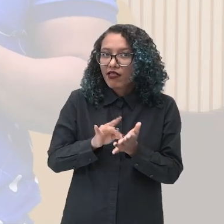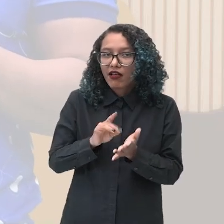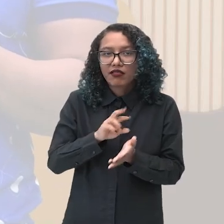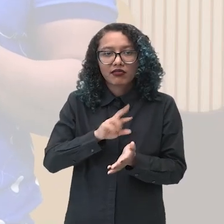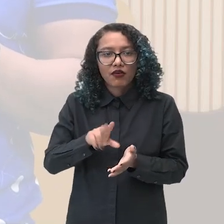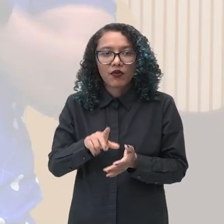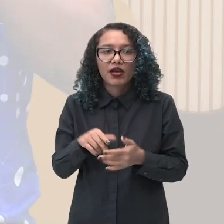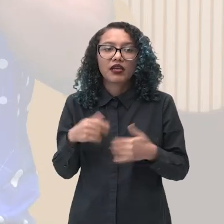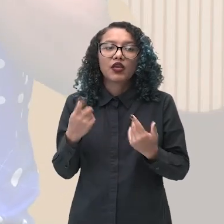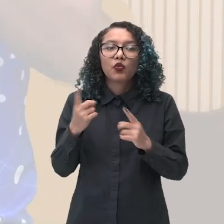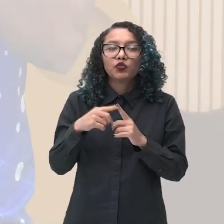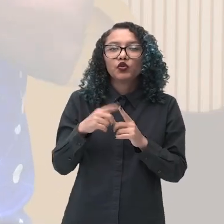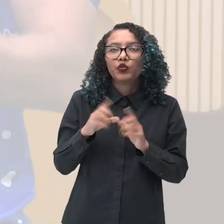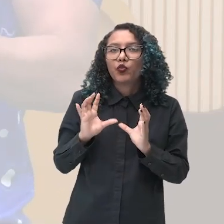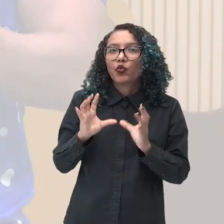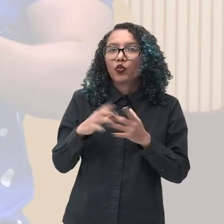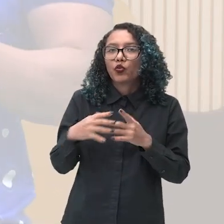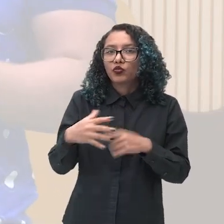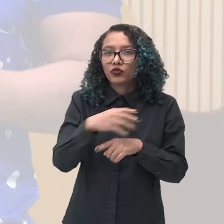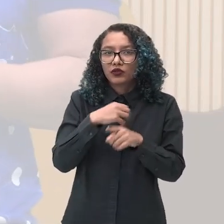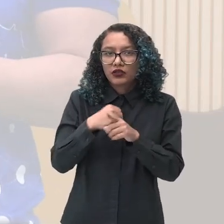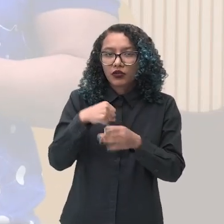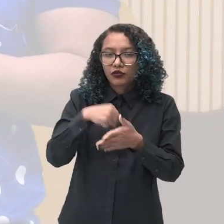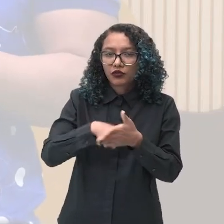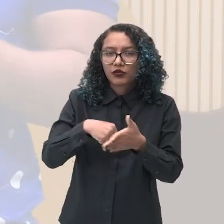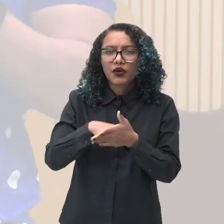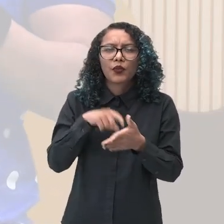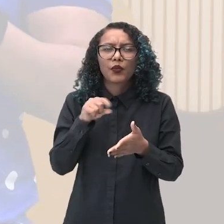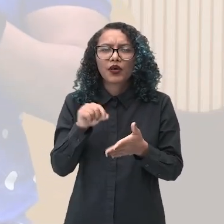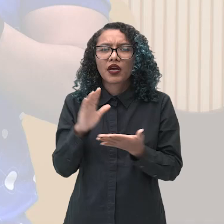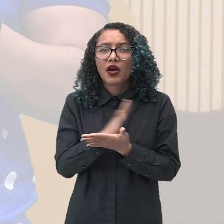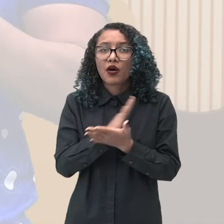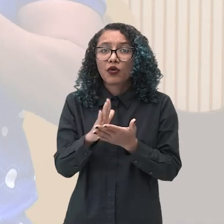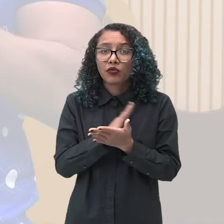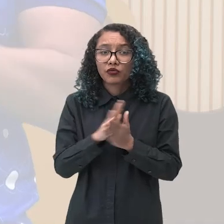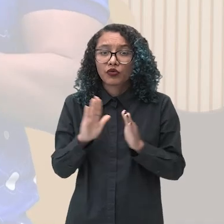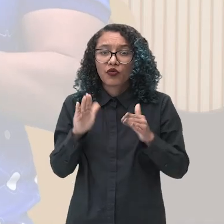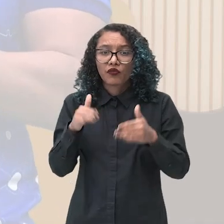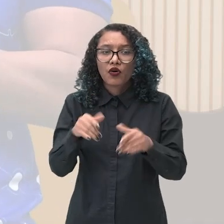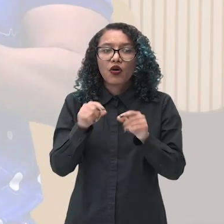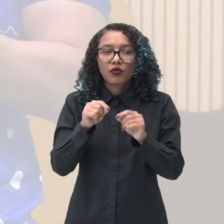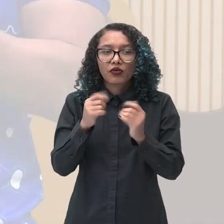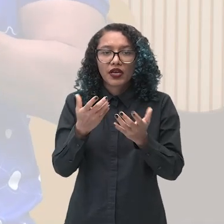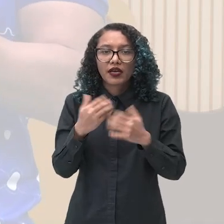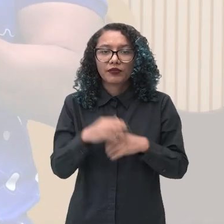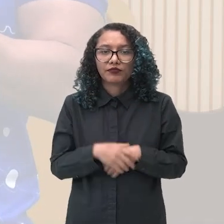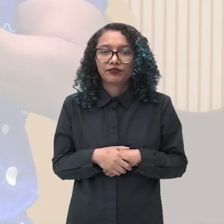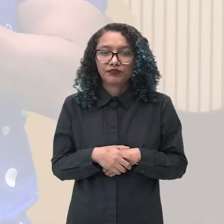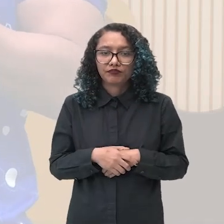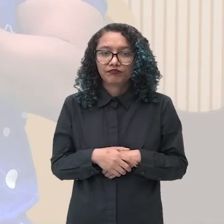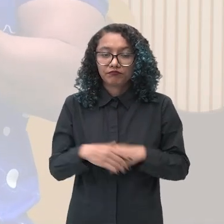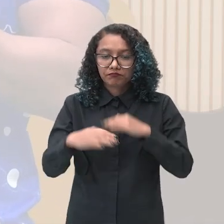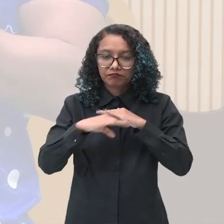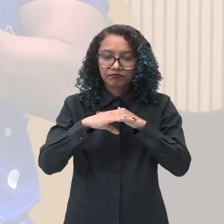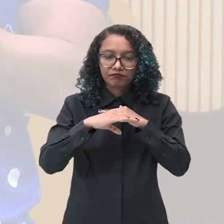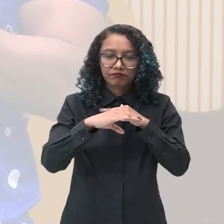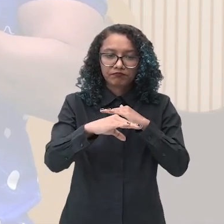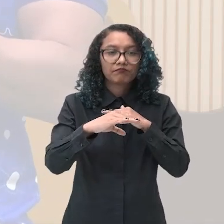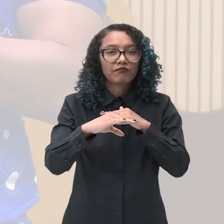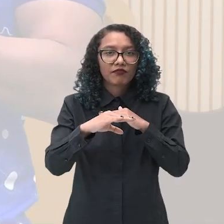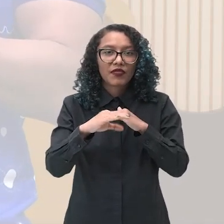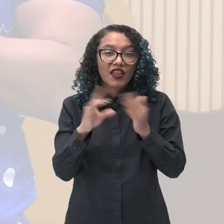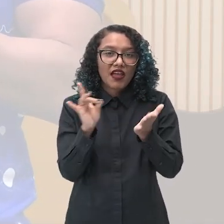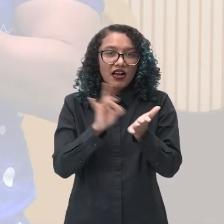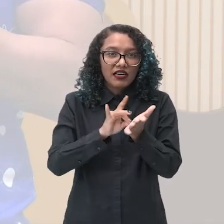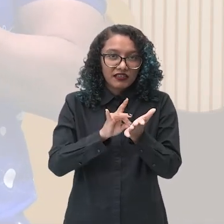de movimentos sociais, a gente vai ver que alguns movimentos eles buscam manter o status quo, eles buscam manter a realidade que a